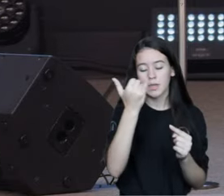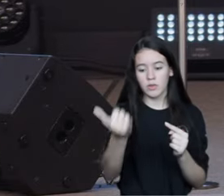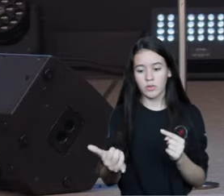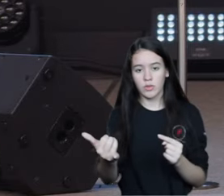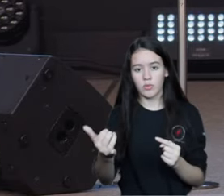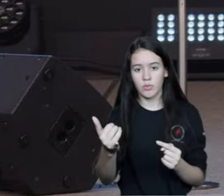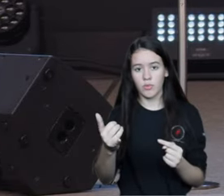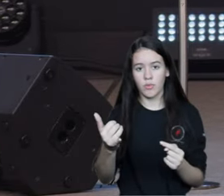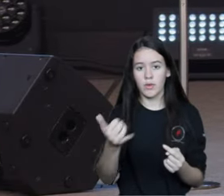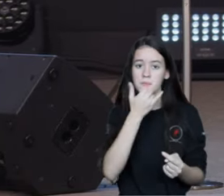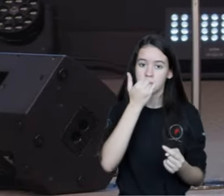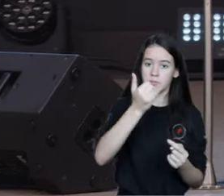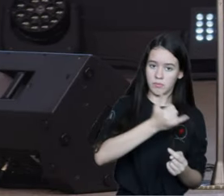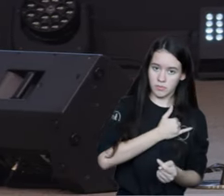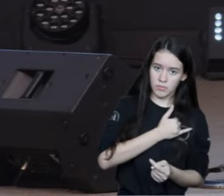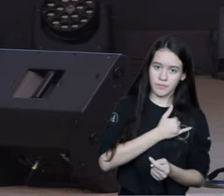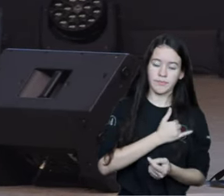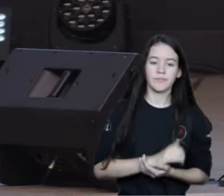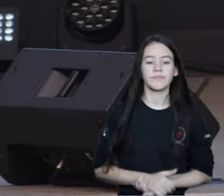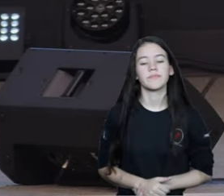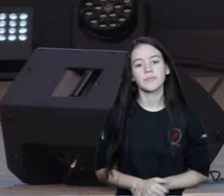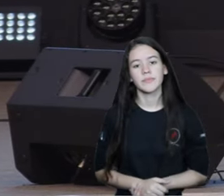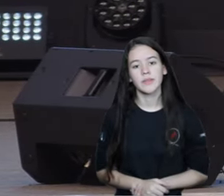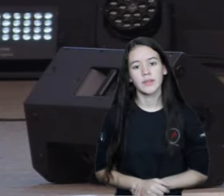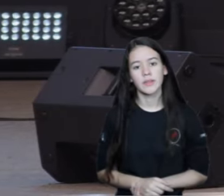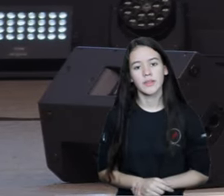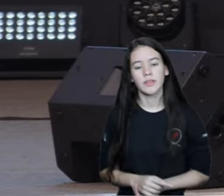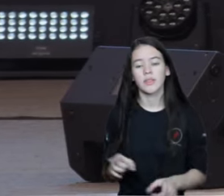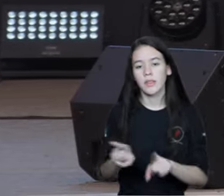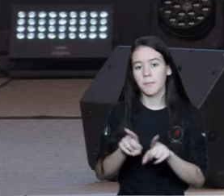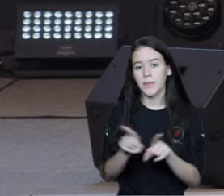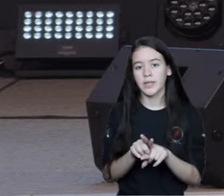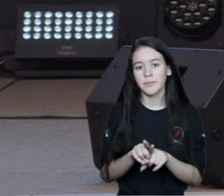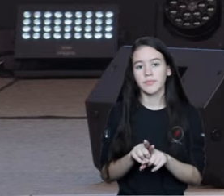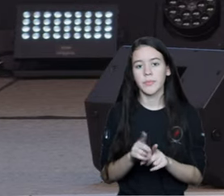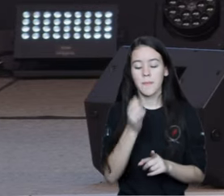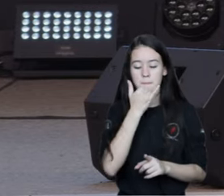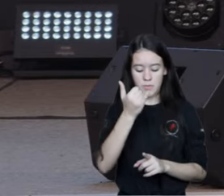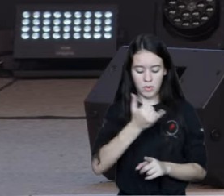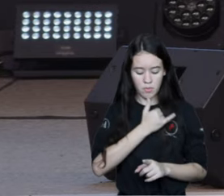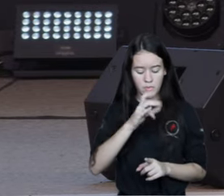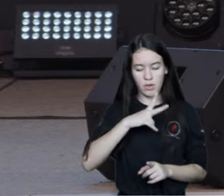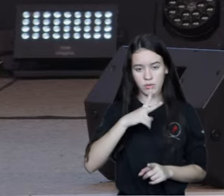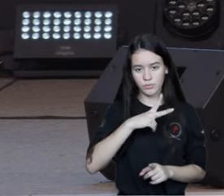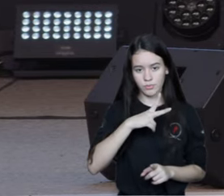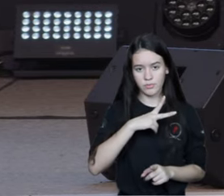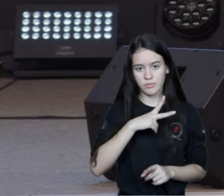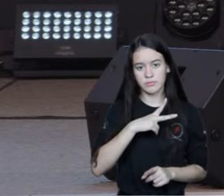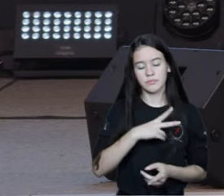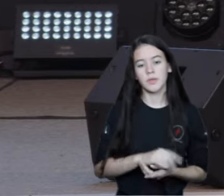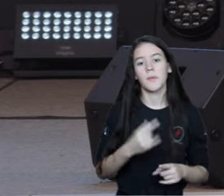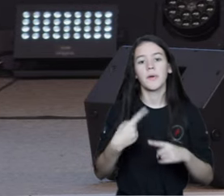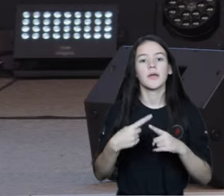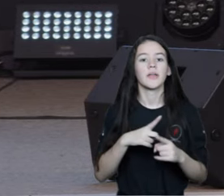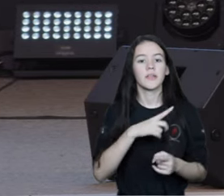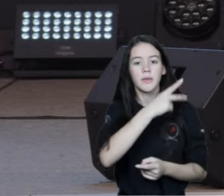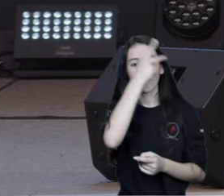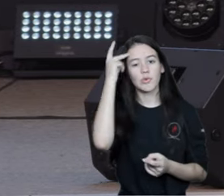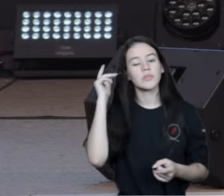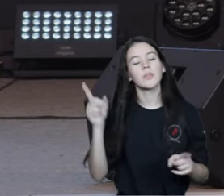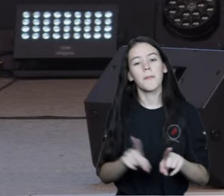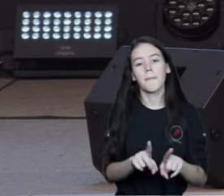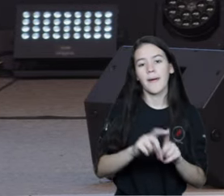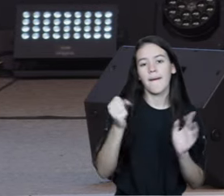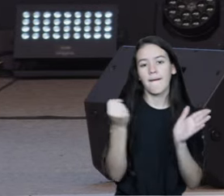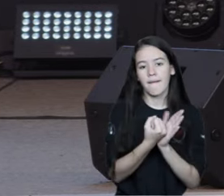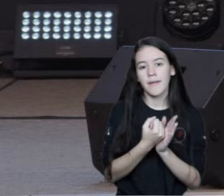e receber perdão existe uma coisa também chamada Auto perdão porque tem gente que tem muita